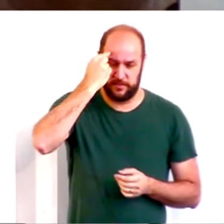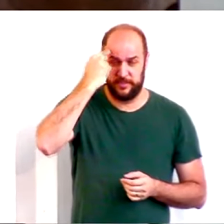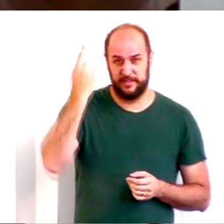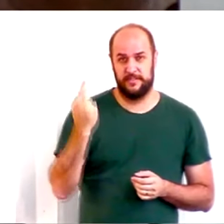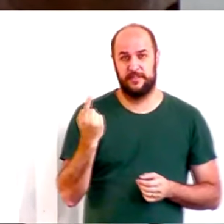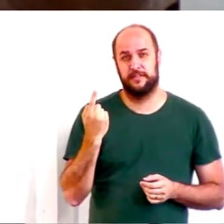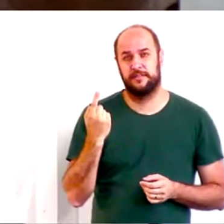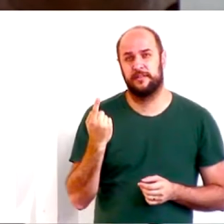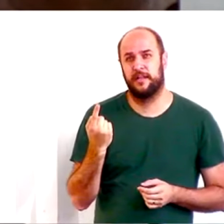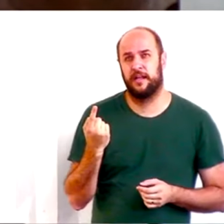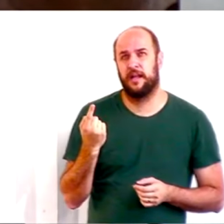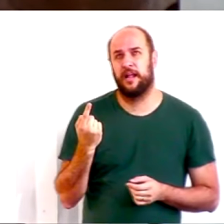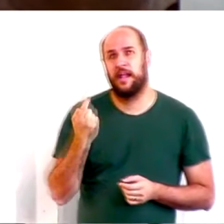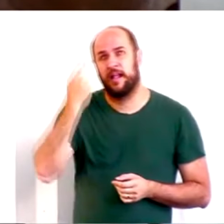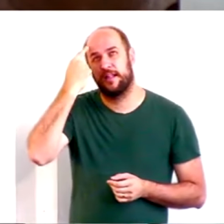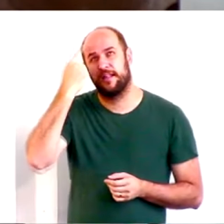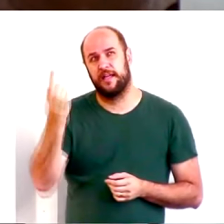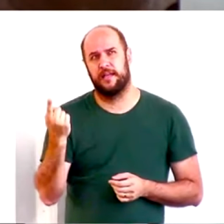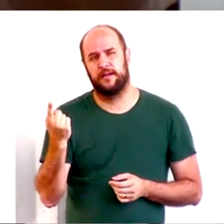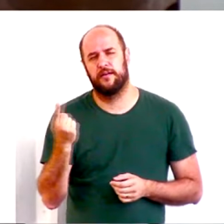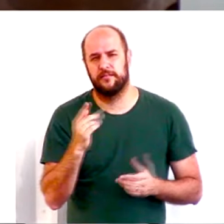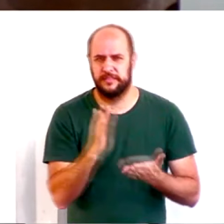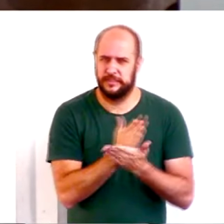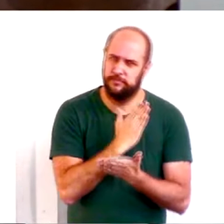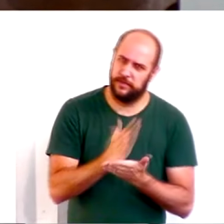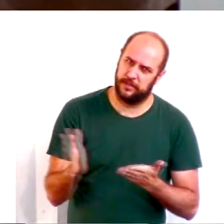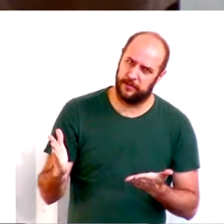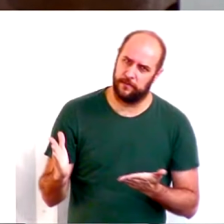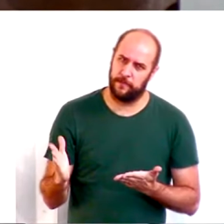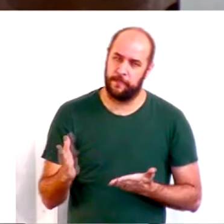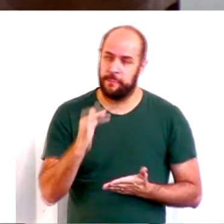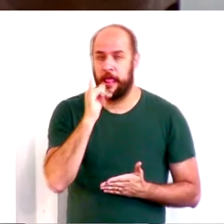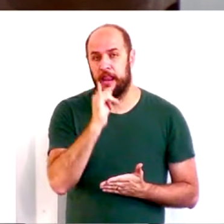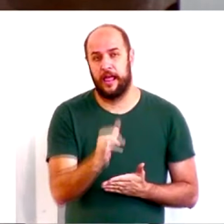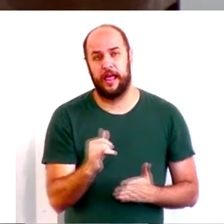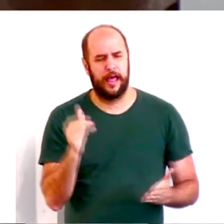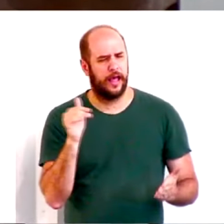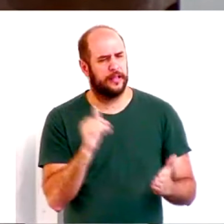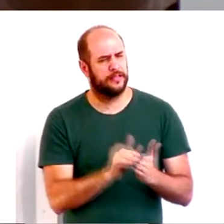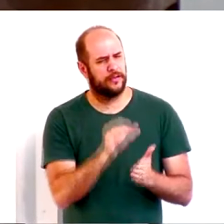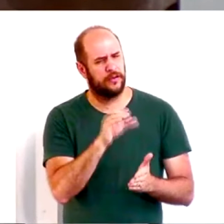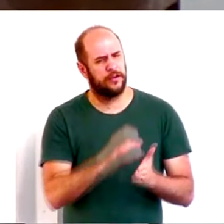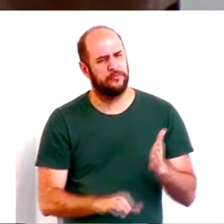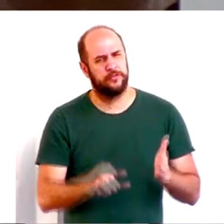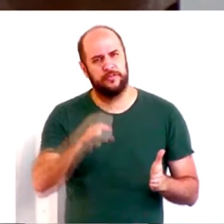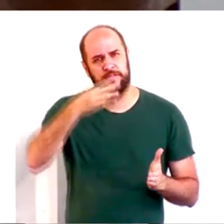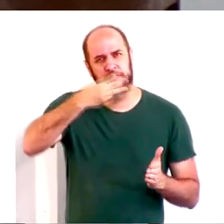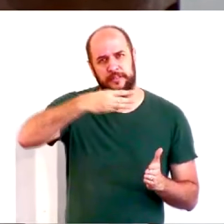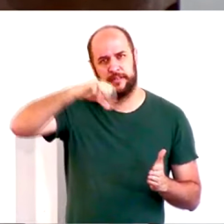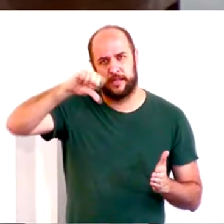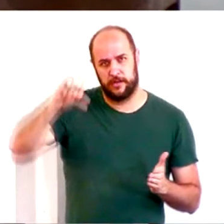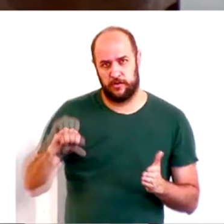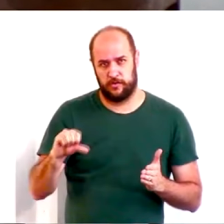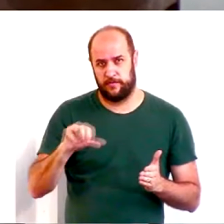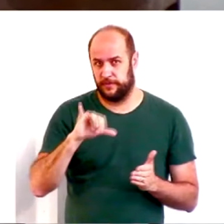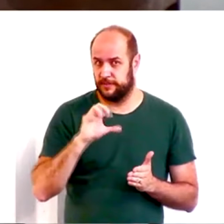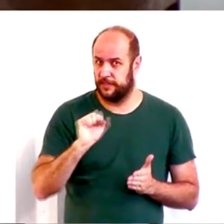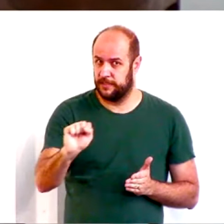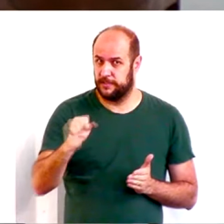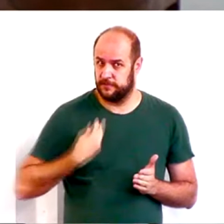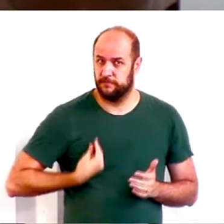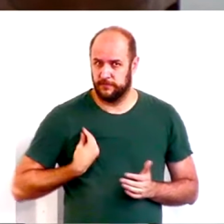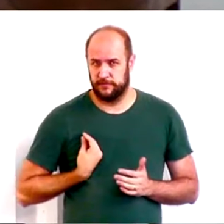tenham argumento Lógico eles dizem assim até o capítulo 39 Isaías estava vivo